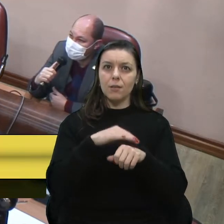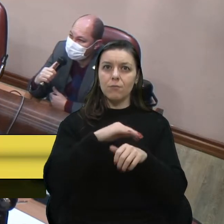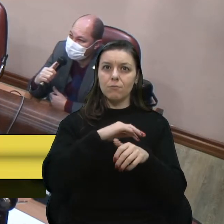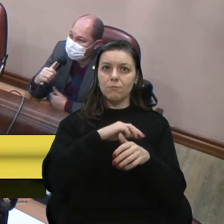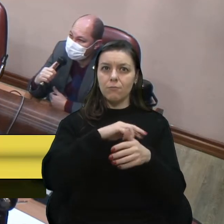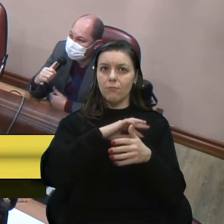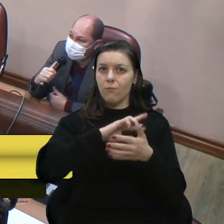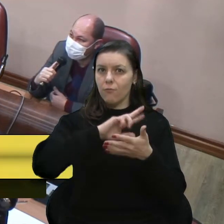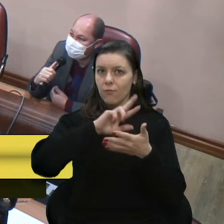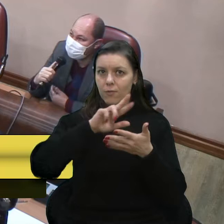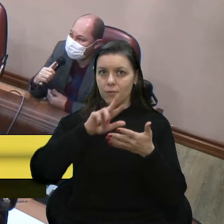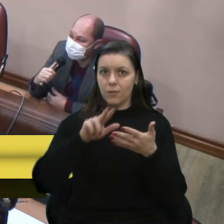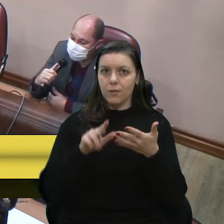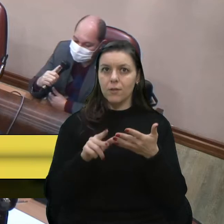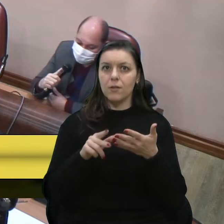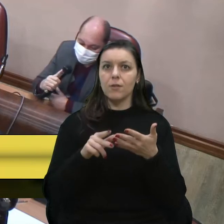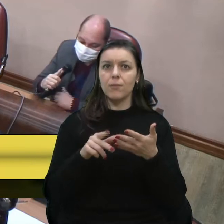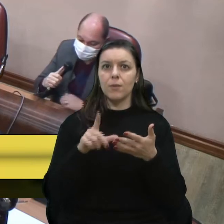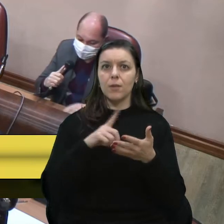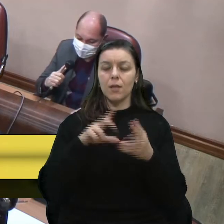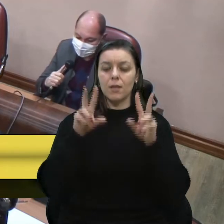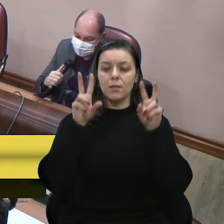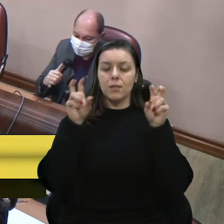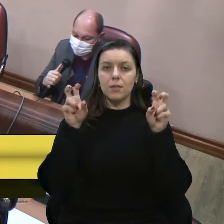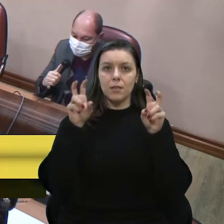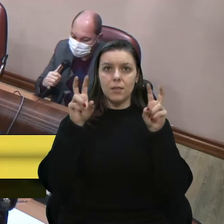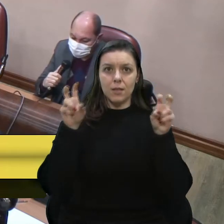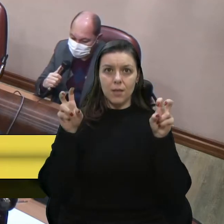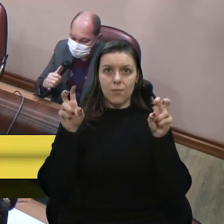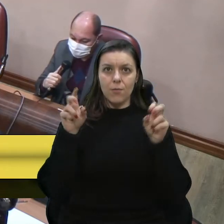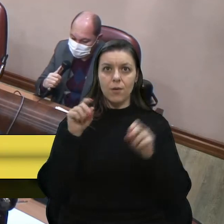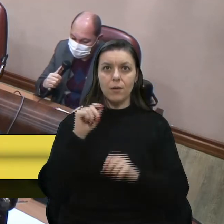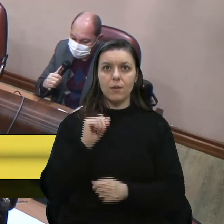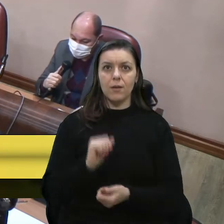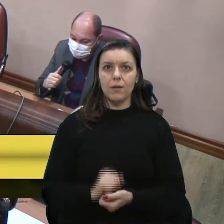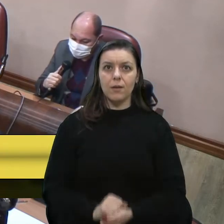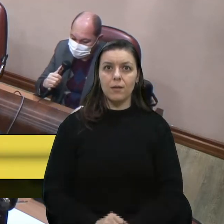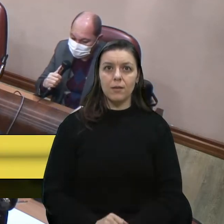para trazer este tema que é tão